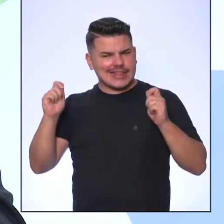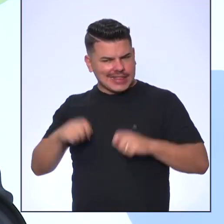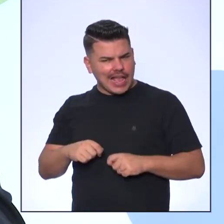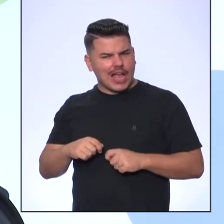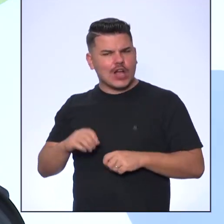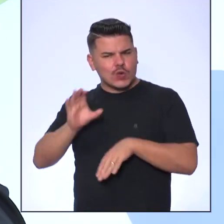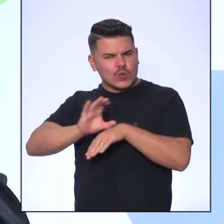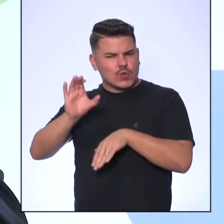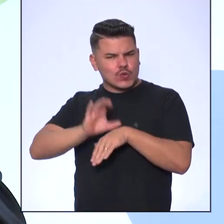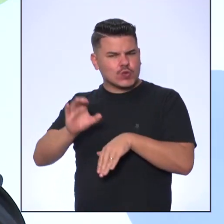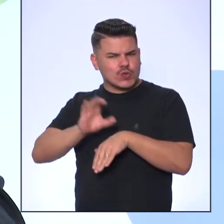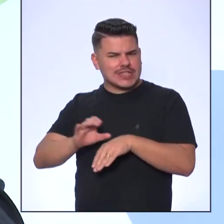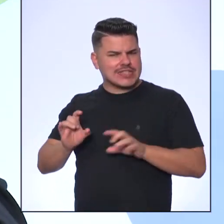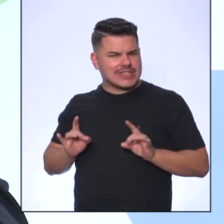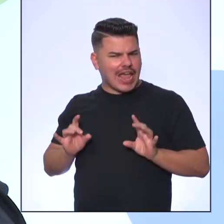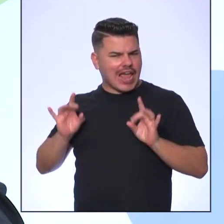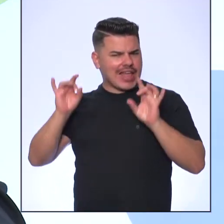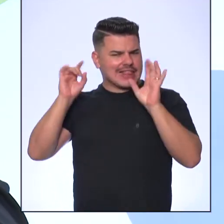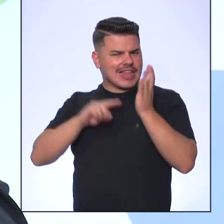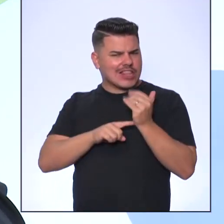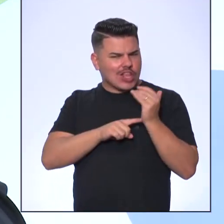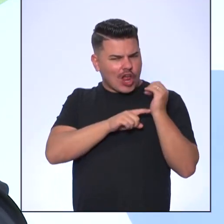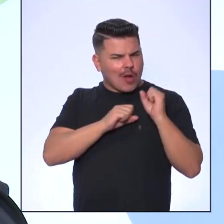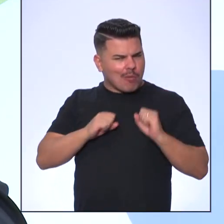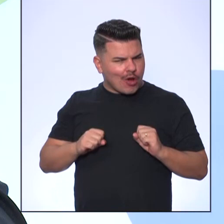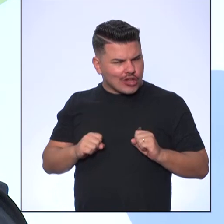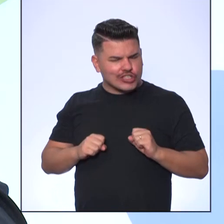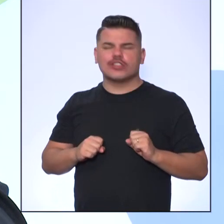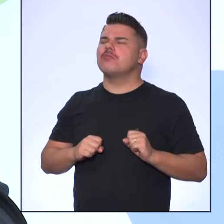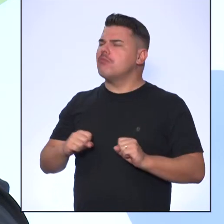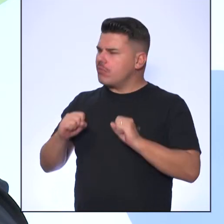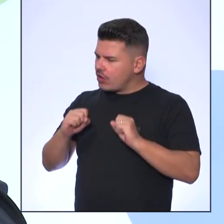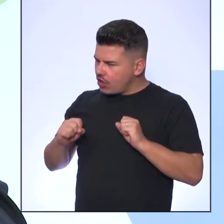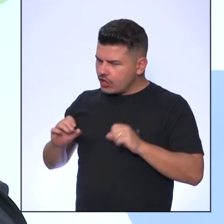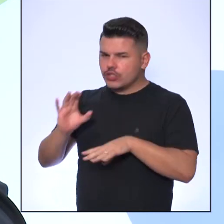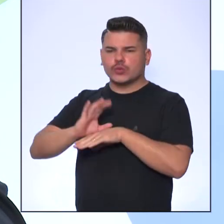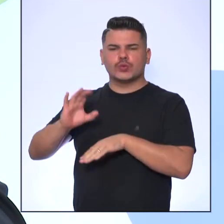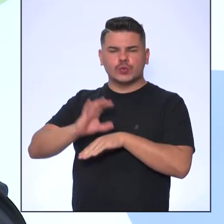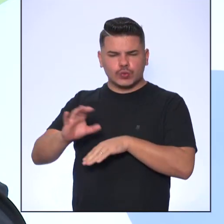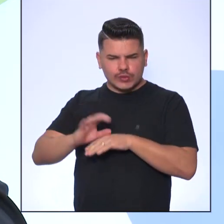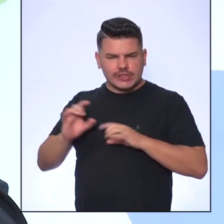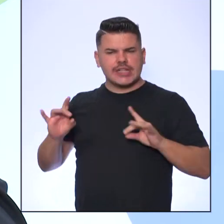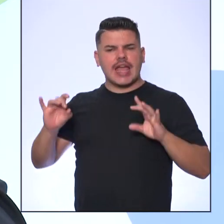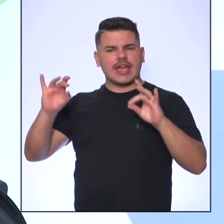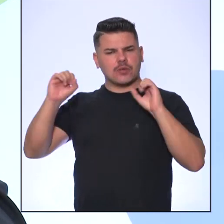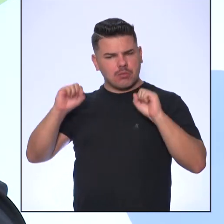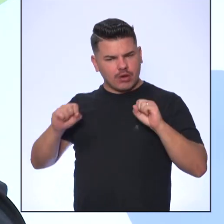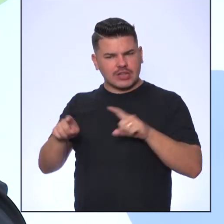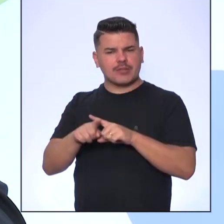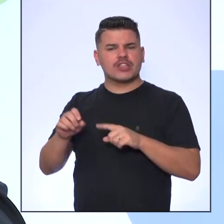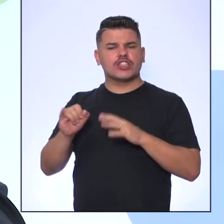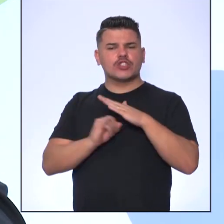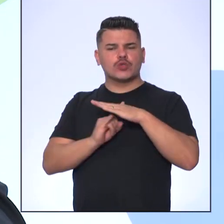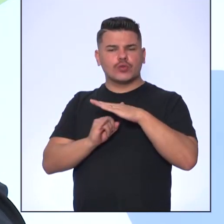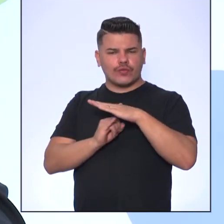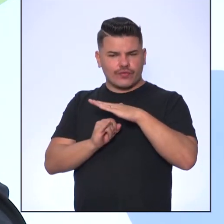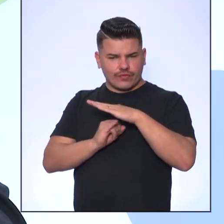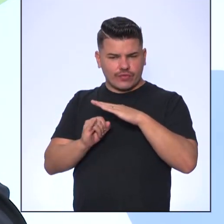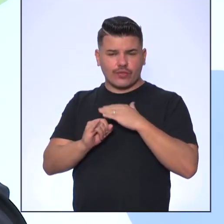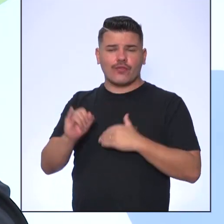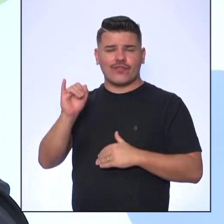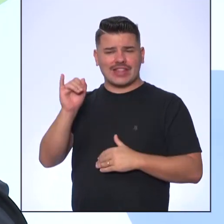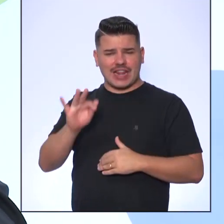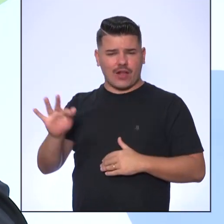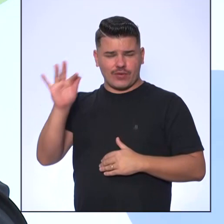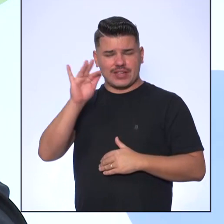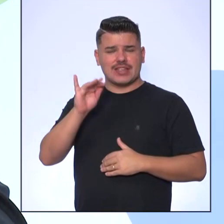Federal, também pode ser utilizada também para cursos técnicos, por exemplo. A inscrição da